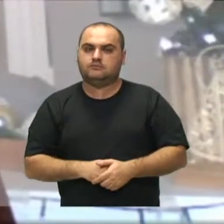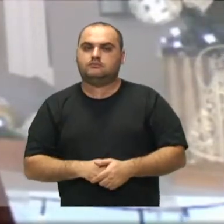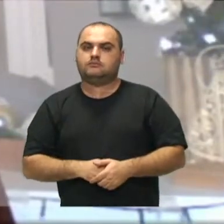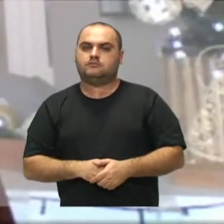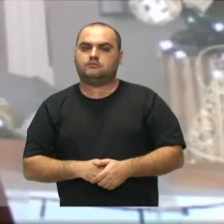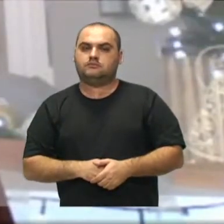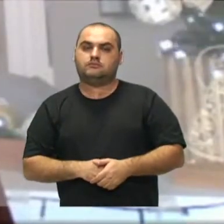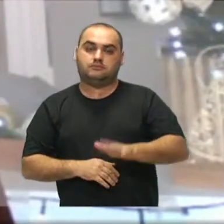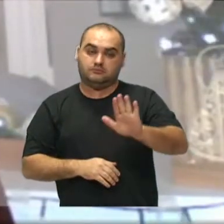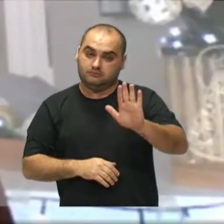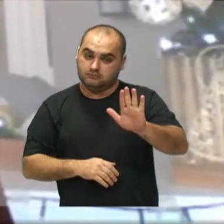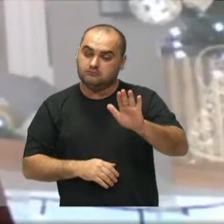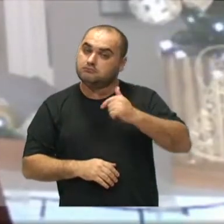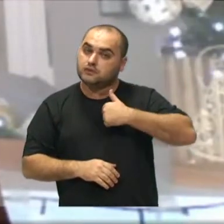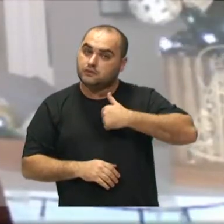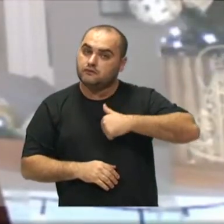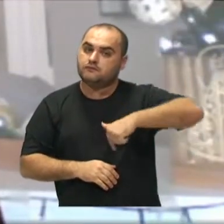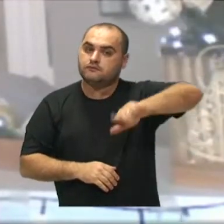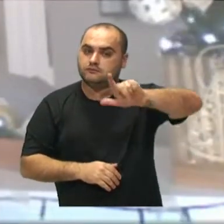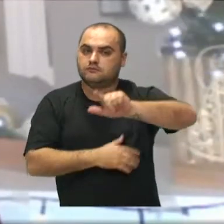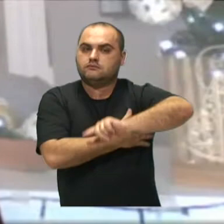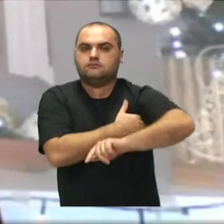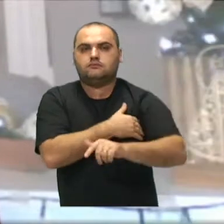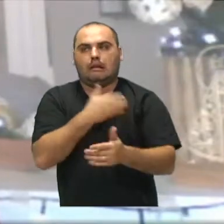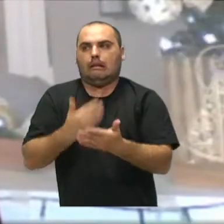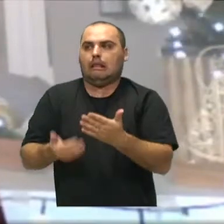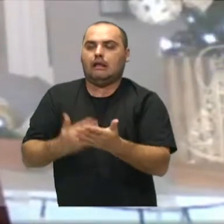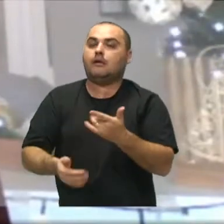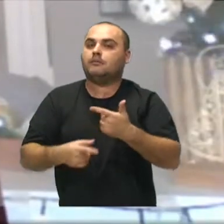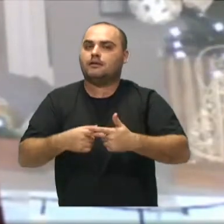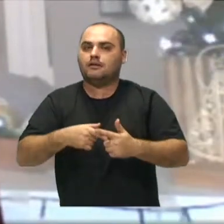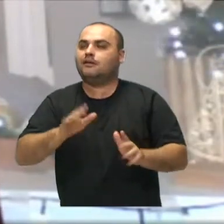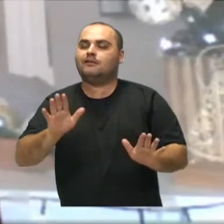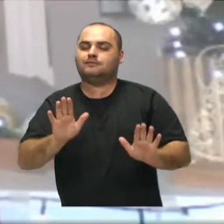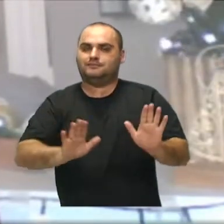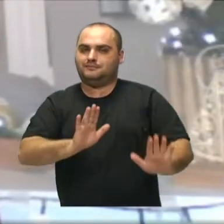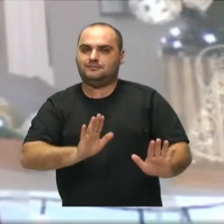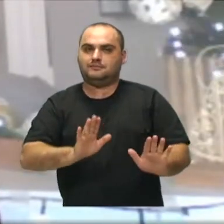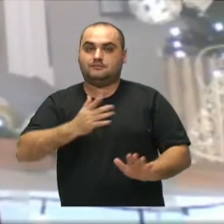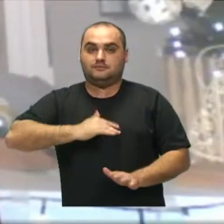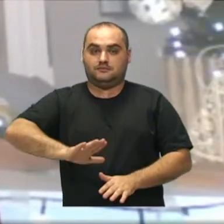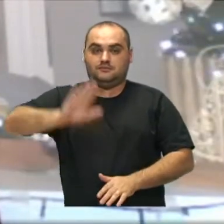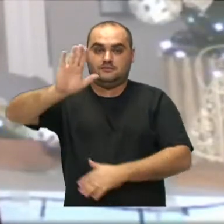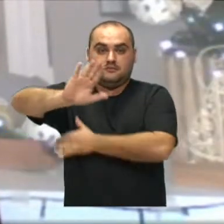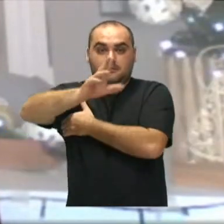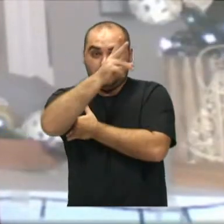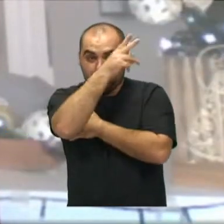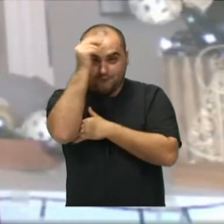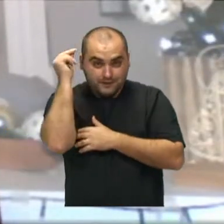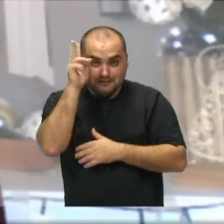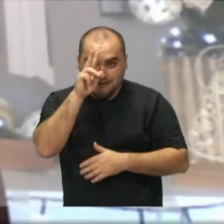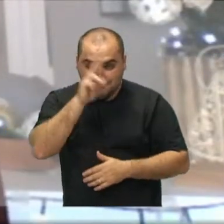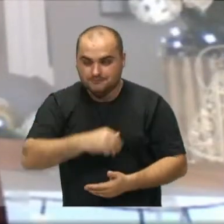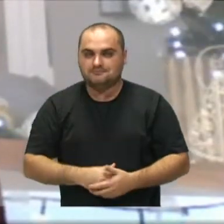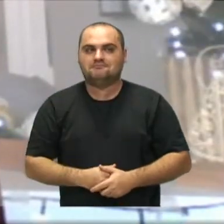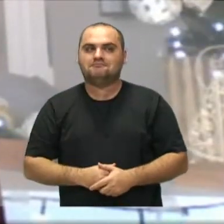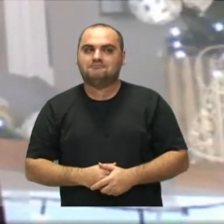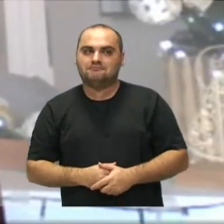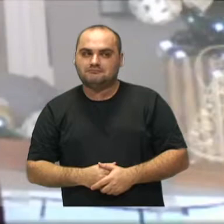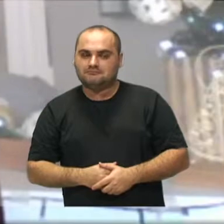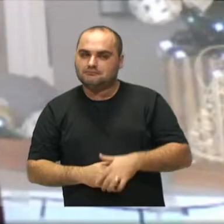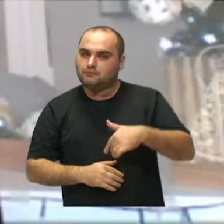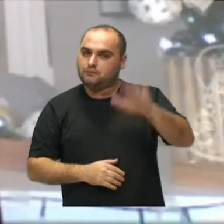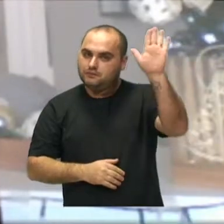acontecia. Eu cheguei a me lançar, eu estou um pouco perdida, porque eu cheguei a lançar minha candidatura como prefeita. Então, até então, eu